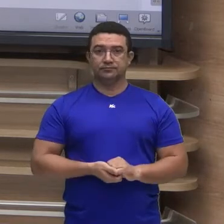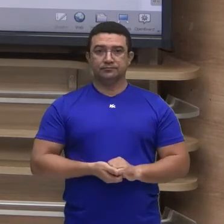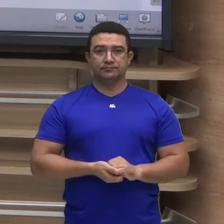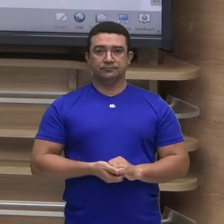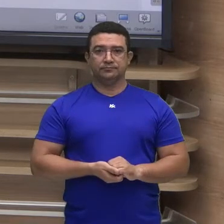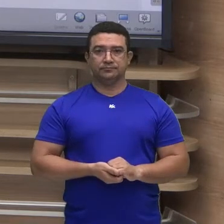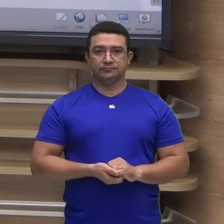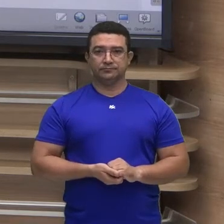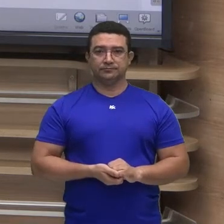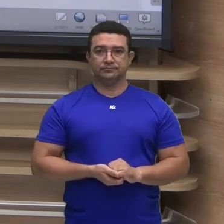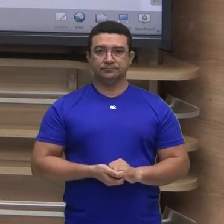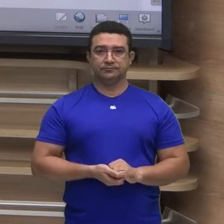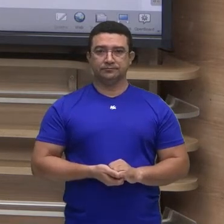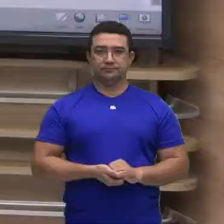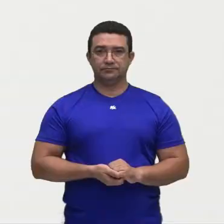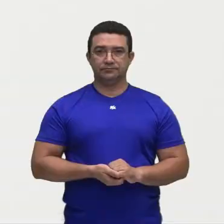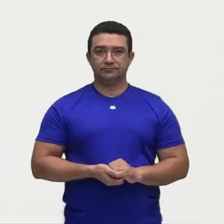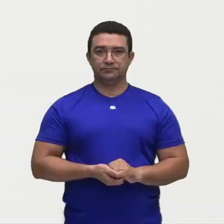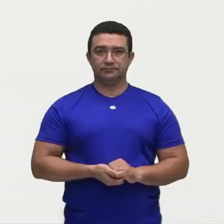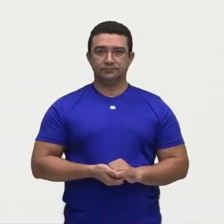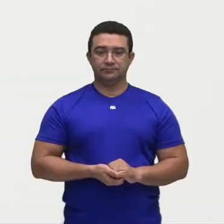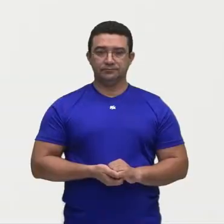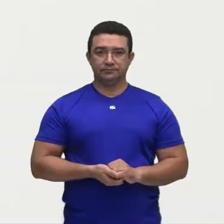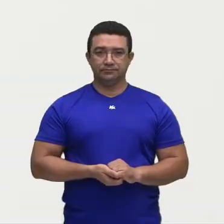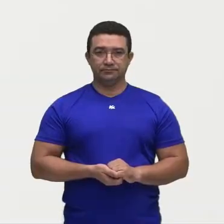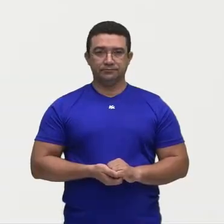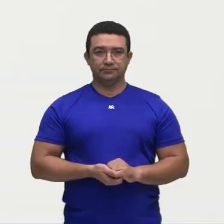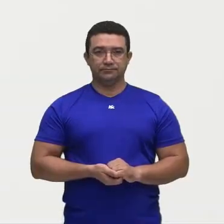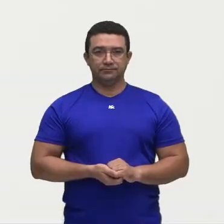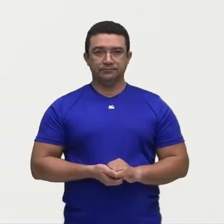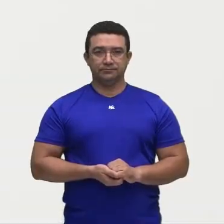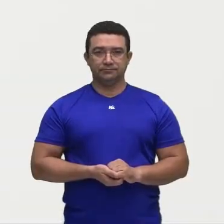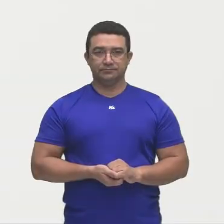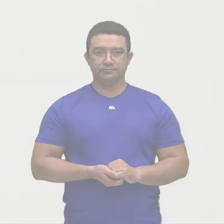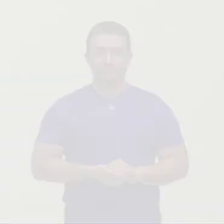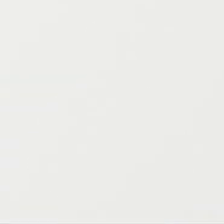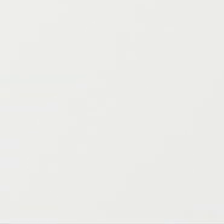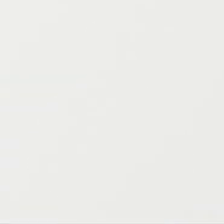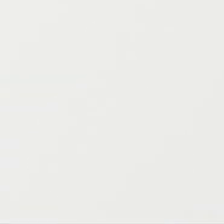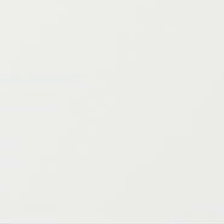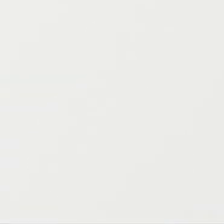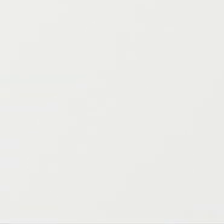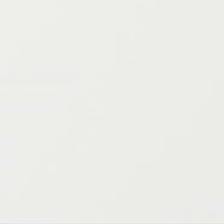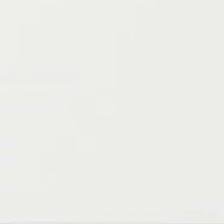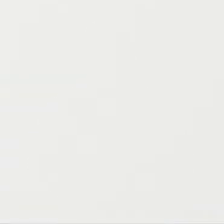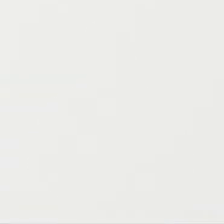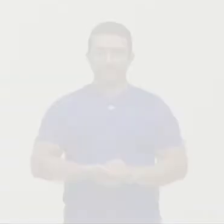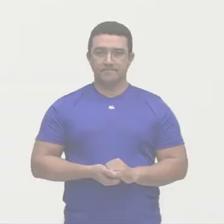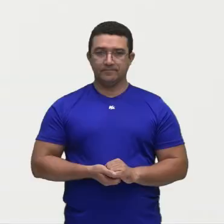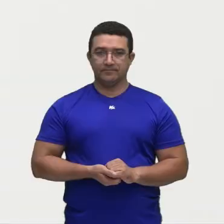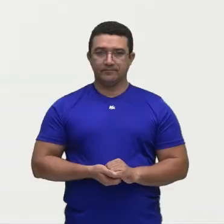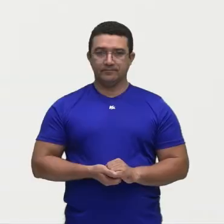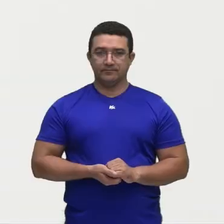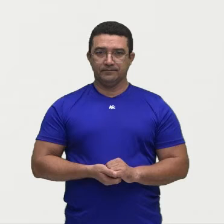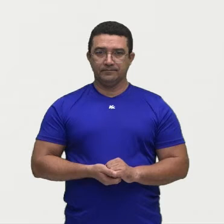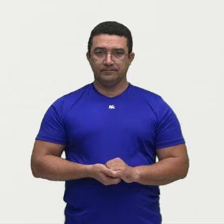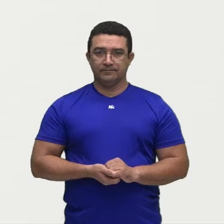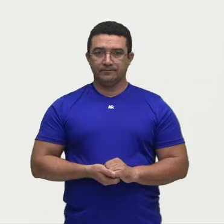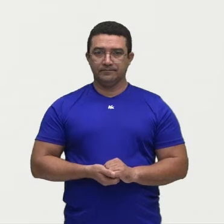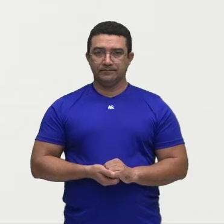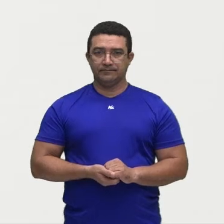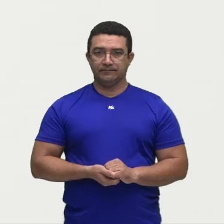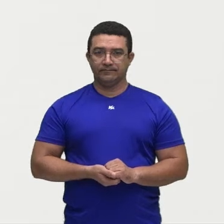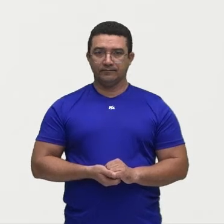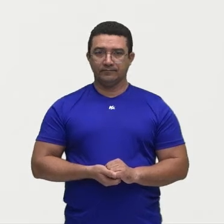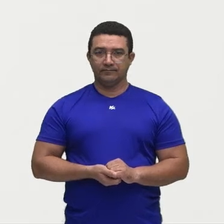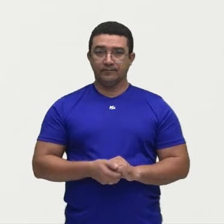Das, who ou where. Vamos acompanhar aqui comigo, então, como é que fica essa resposta. Então, olha só, people. Does she live